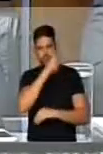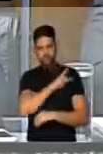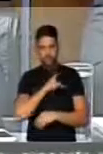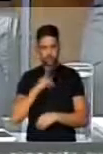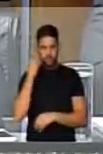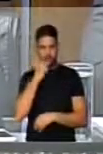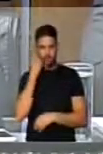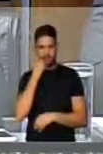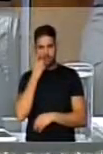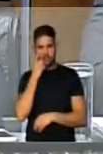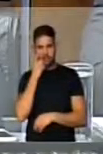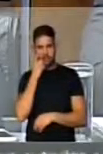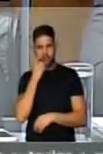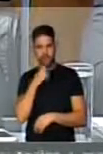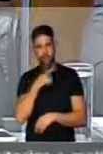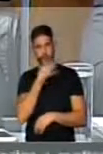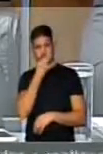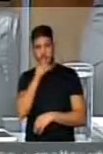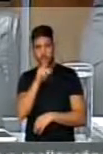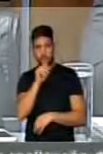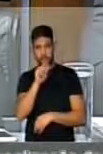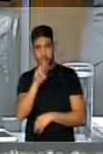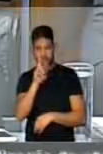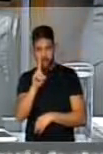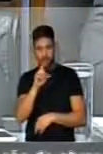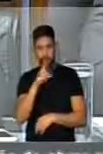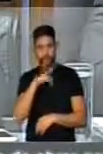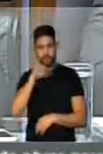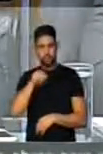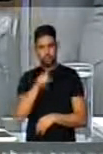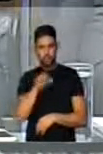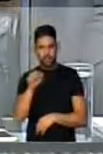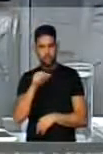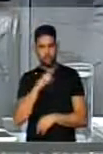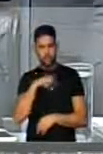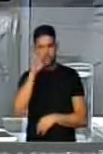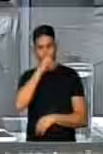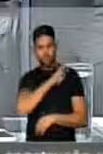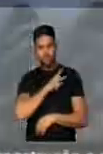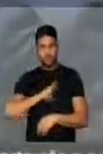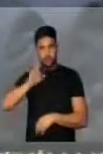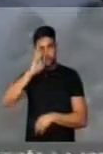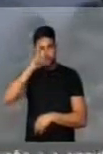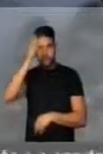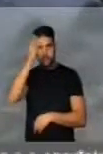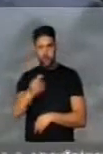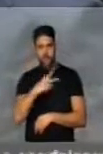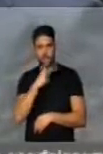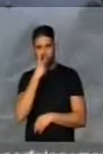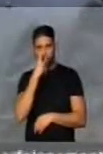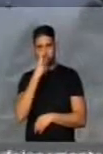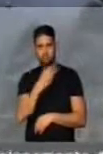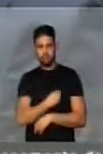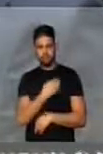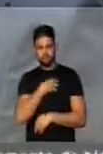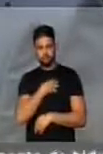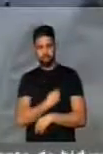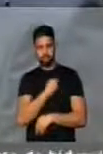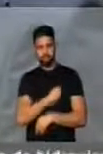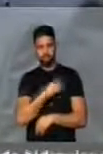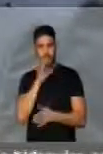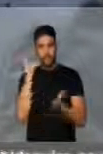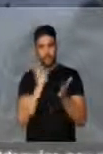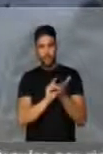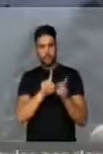por isso alguns só posicionar pelo psb o deputado júlio delgado diz é o presidente vossa excelência acho que a prudência clicado